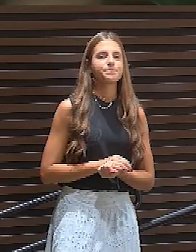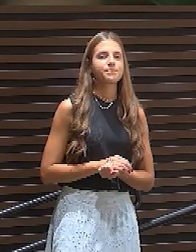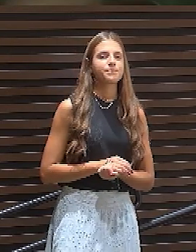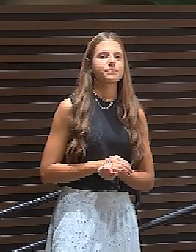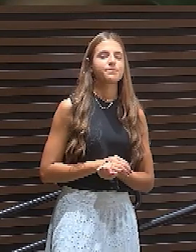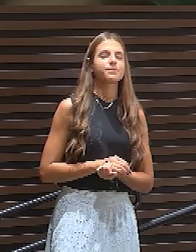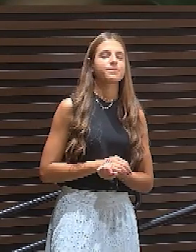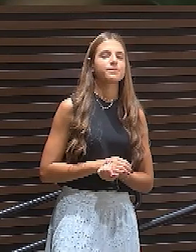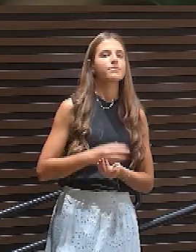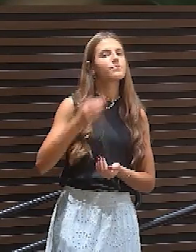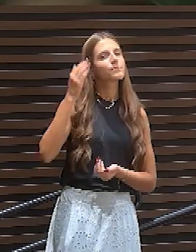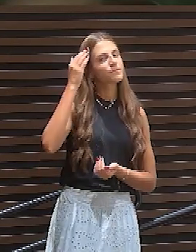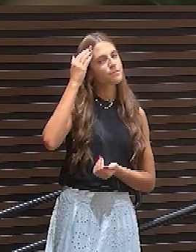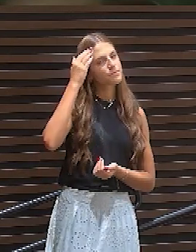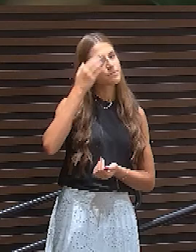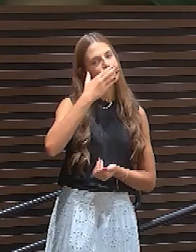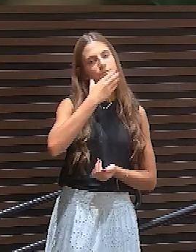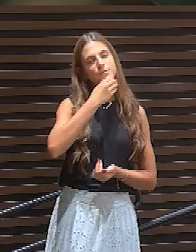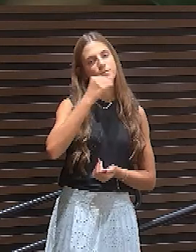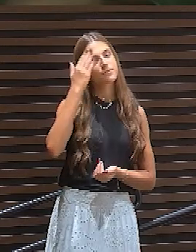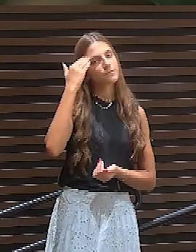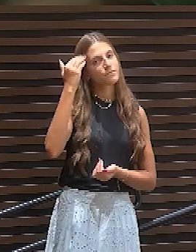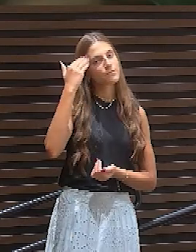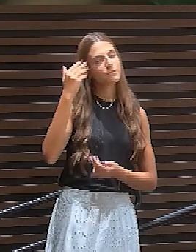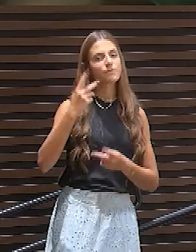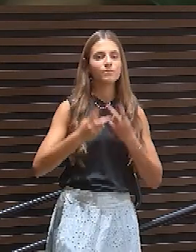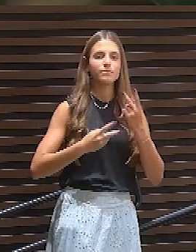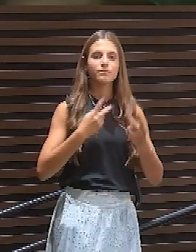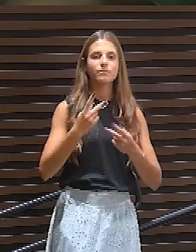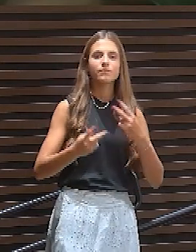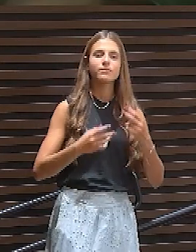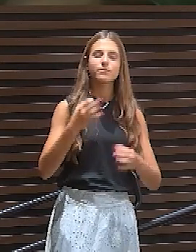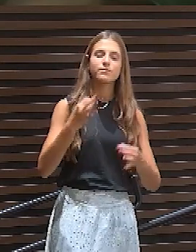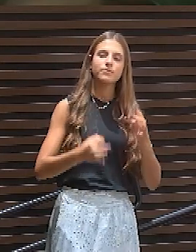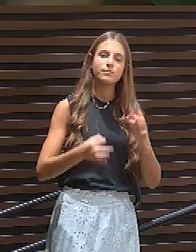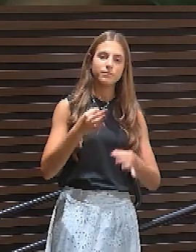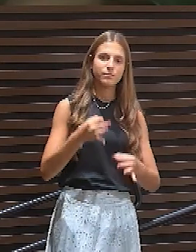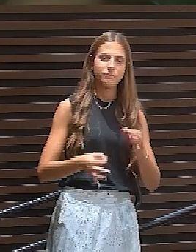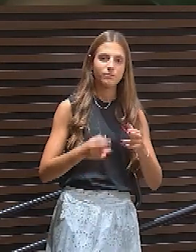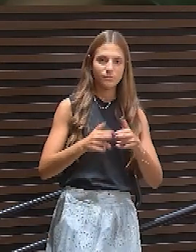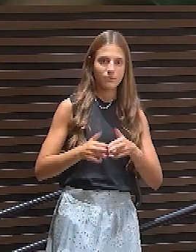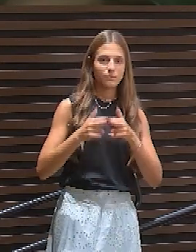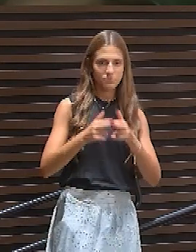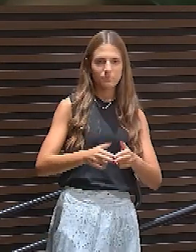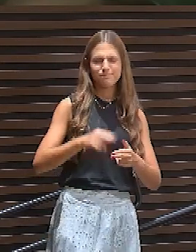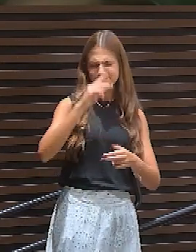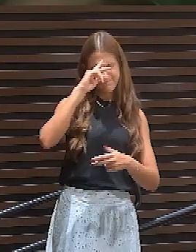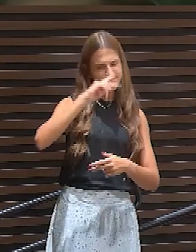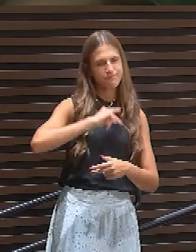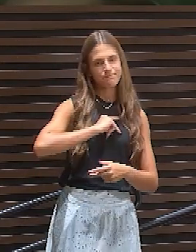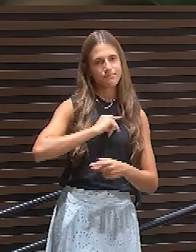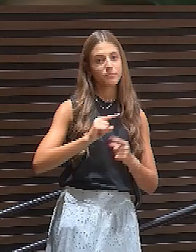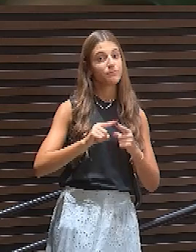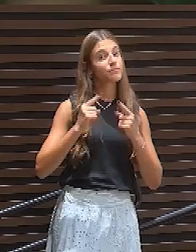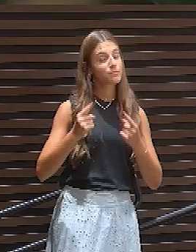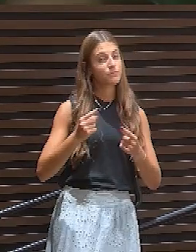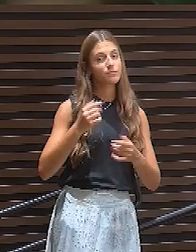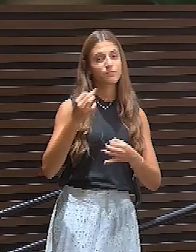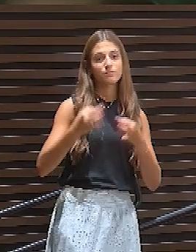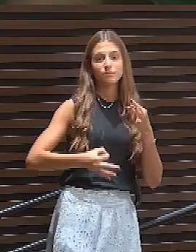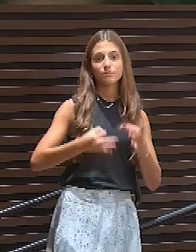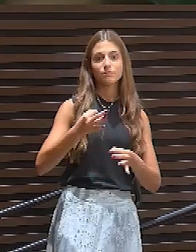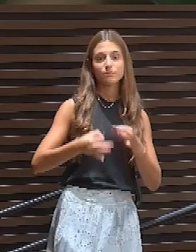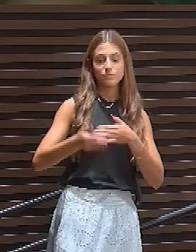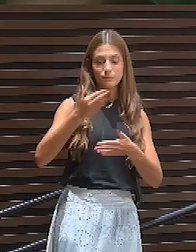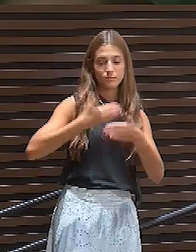era sua própria, mas a justiça que vem pela fé em Deus, apontando para